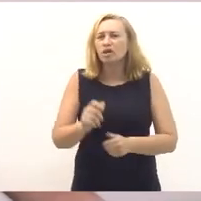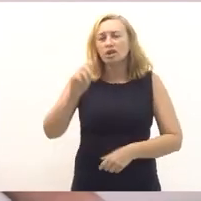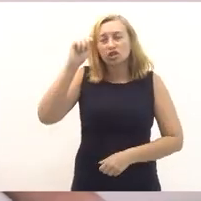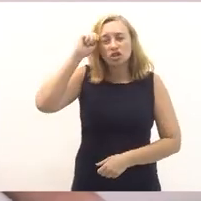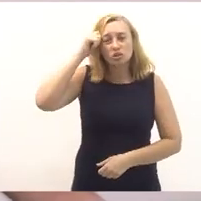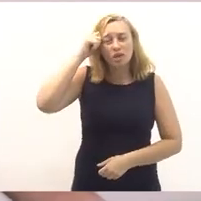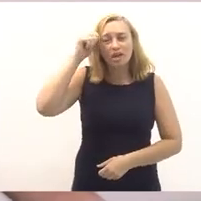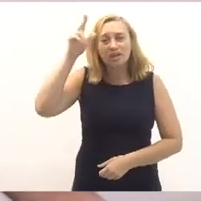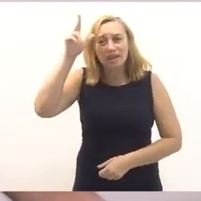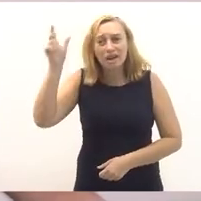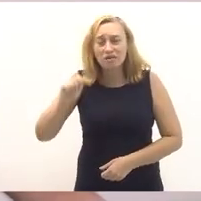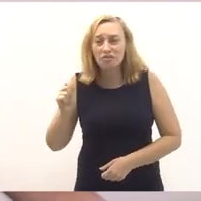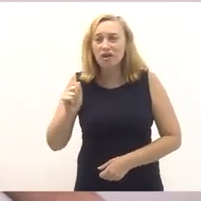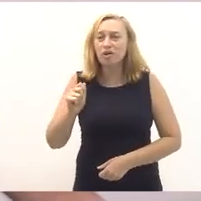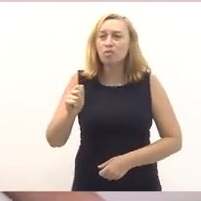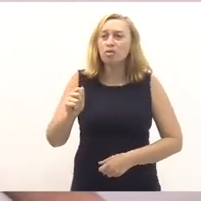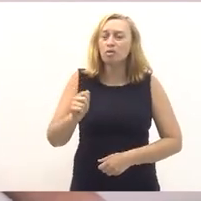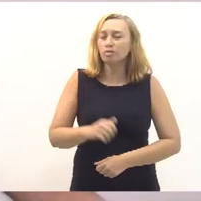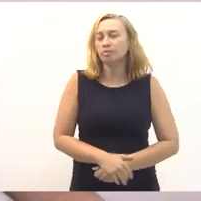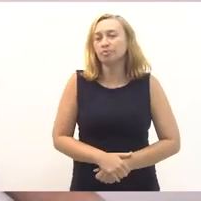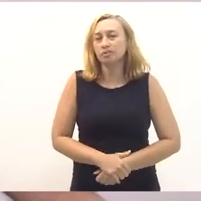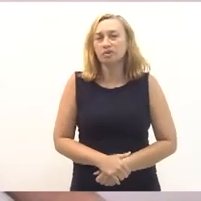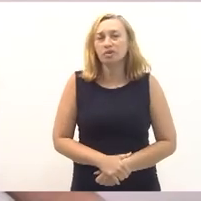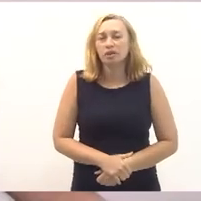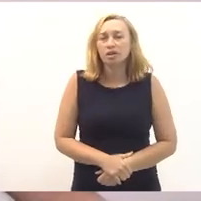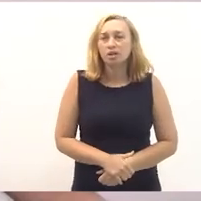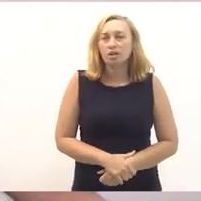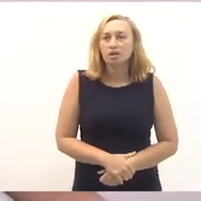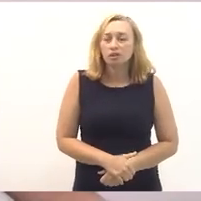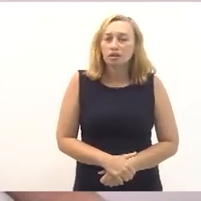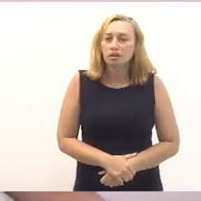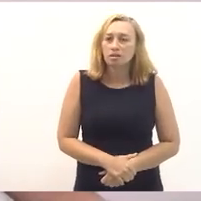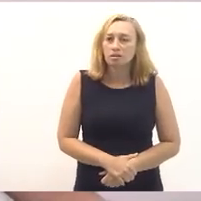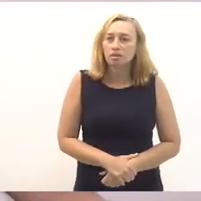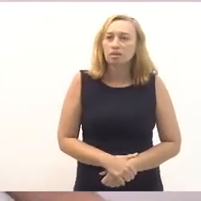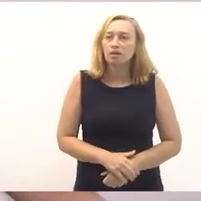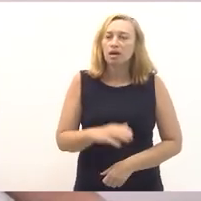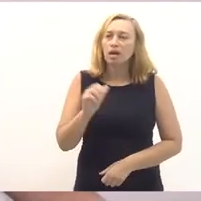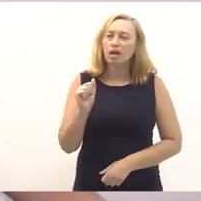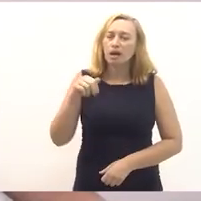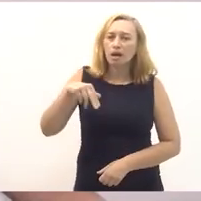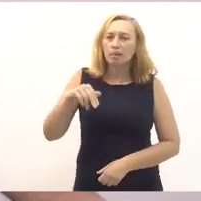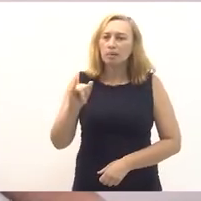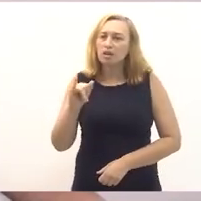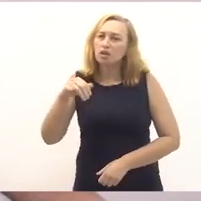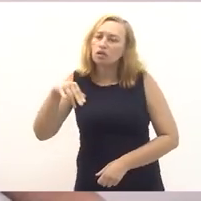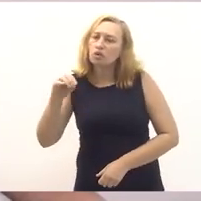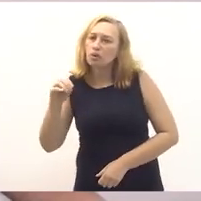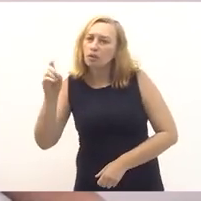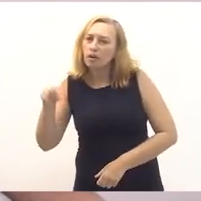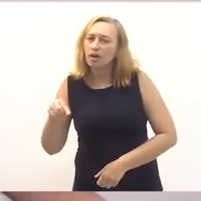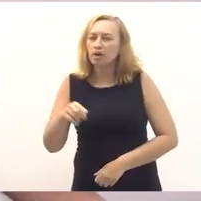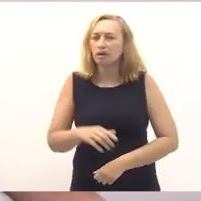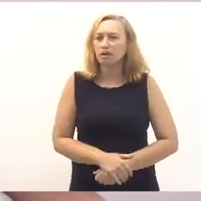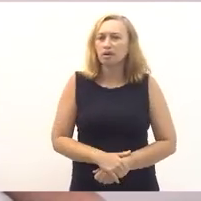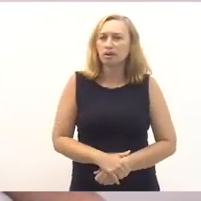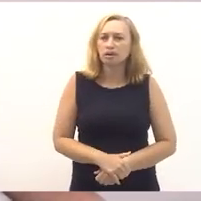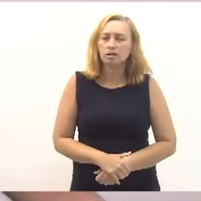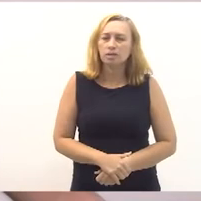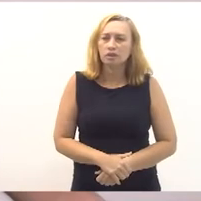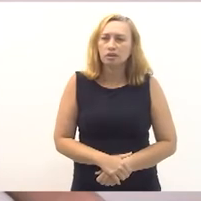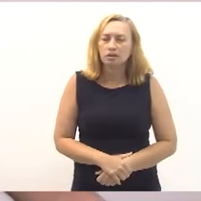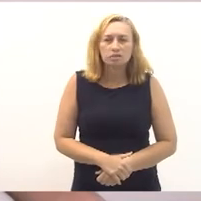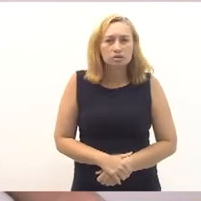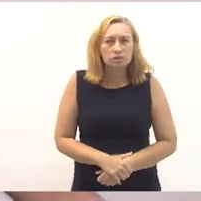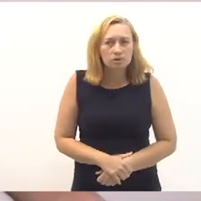escravizadas vieram muitas sementes nos navios dentre elas a mina ou e e datadas mais de